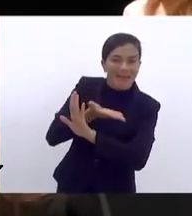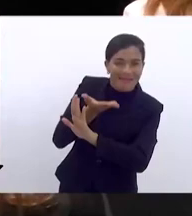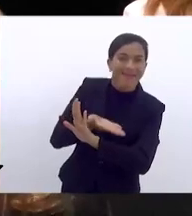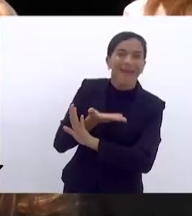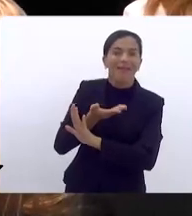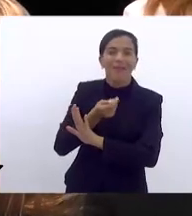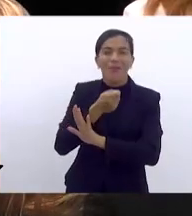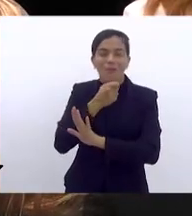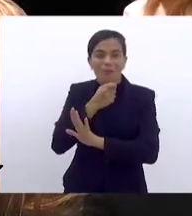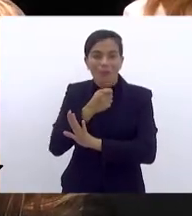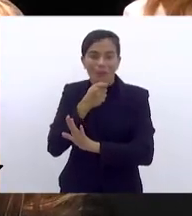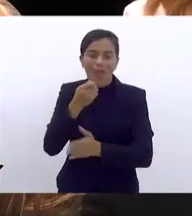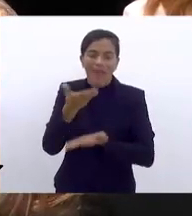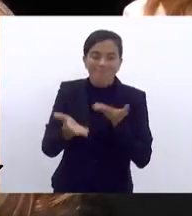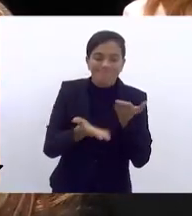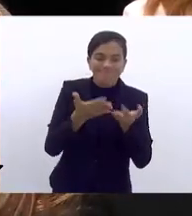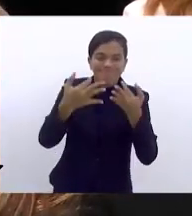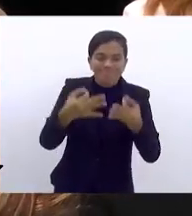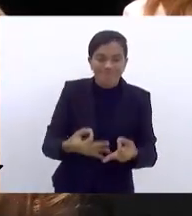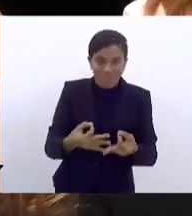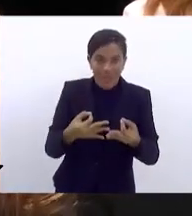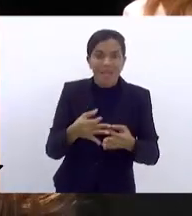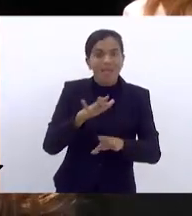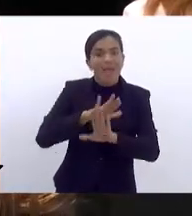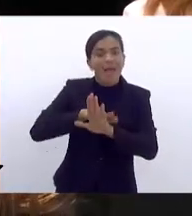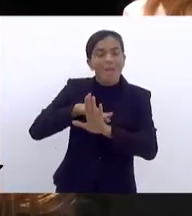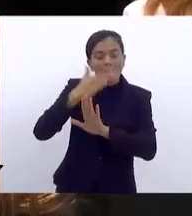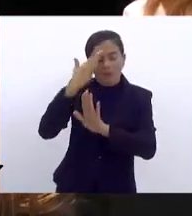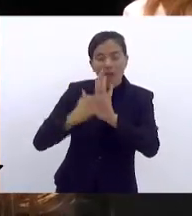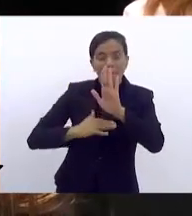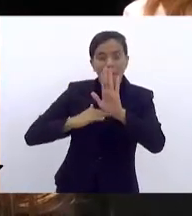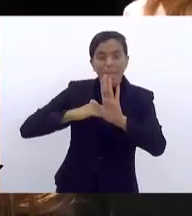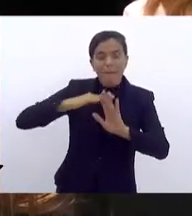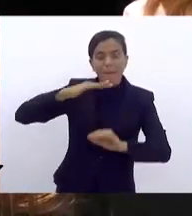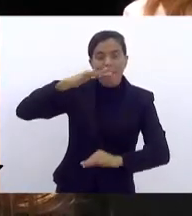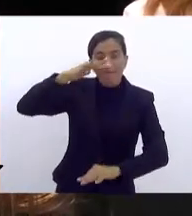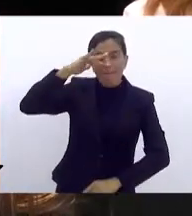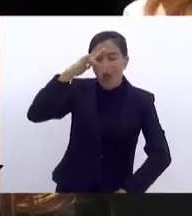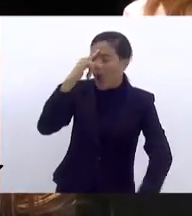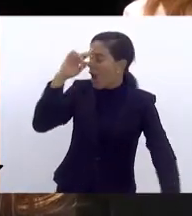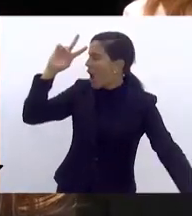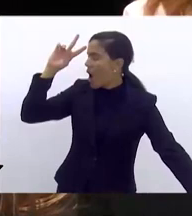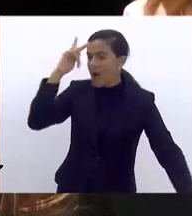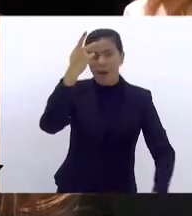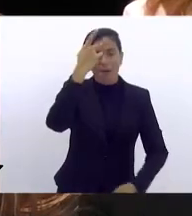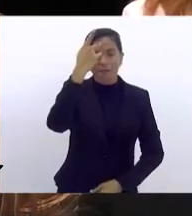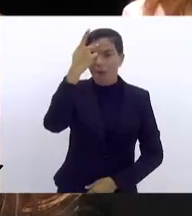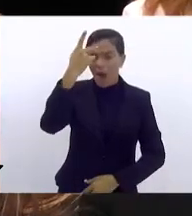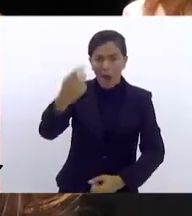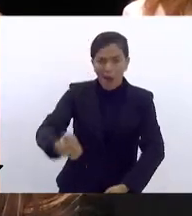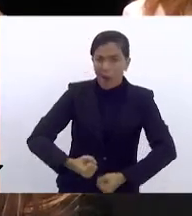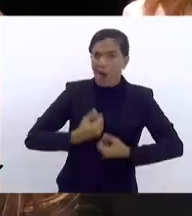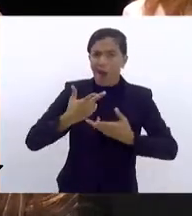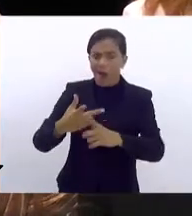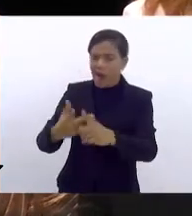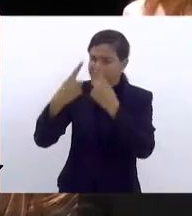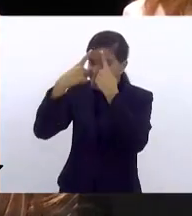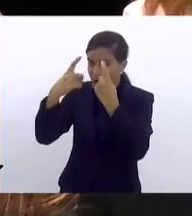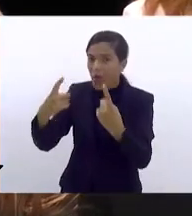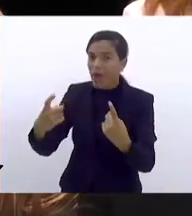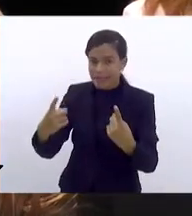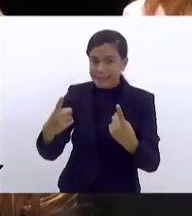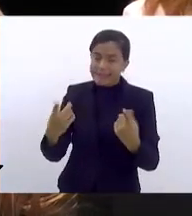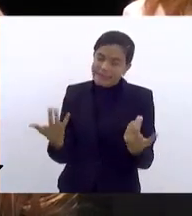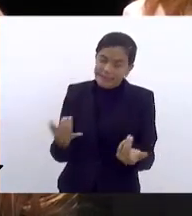atendida e aquela aquele sujeito em formação acaba sem saber exteriorizando de uma forma